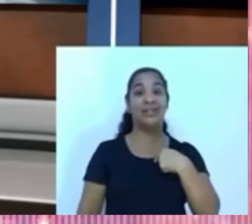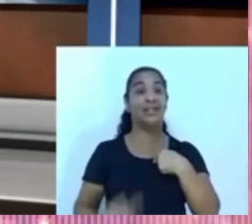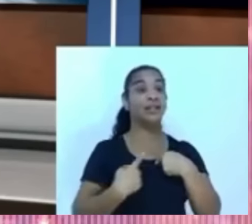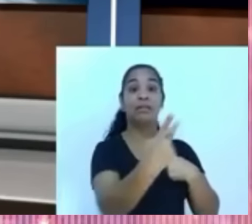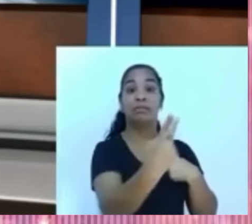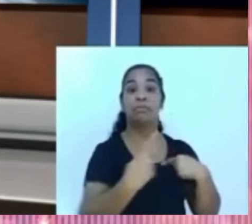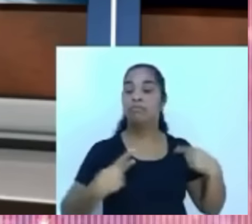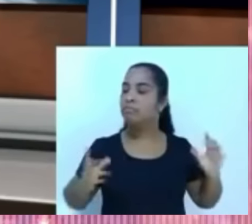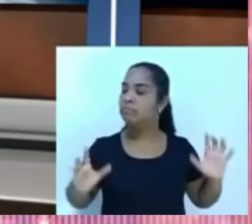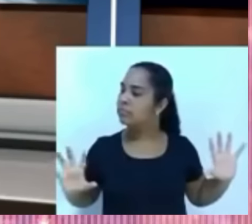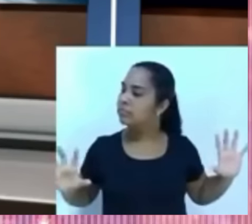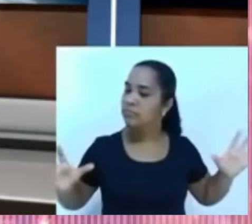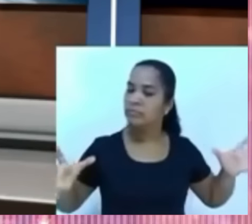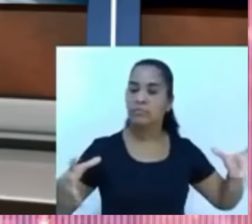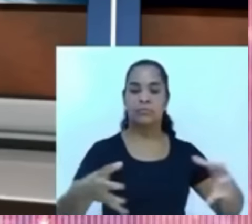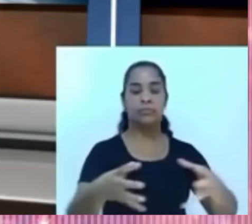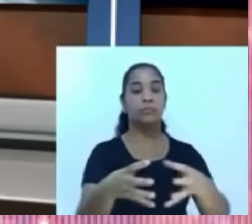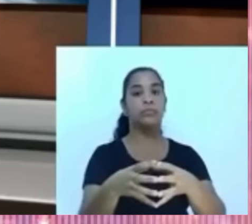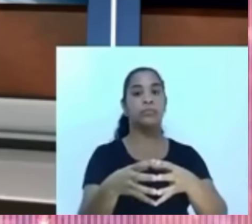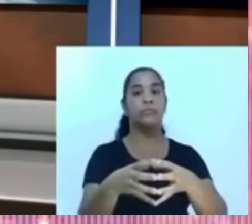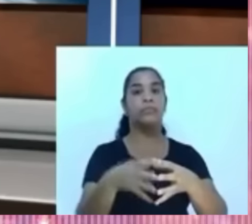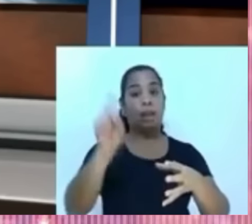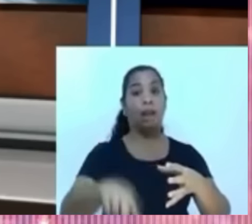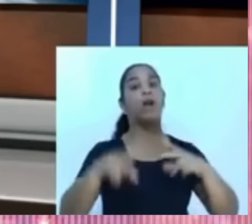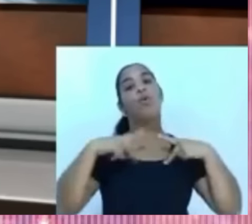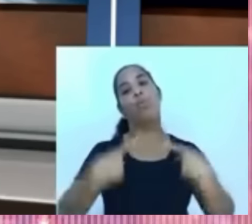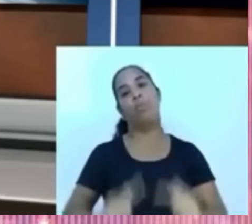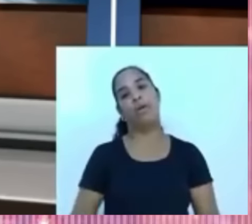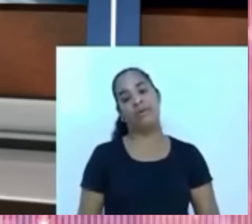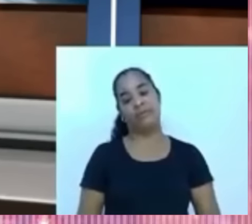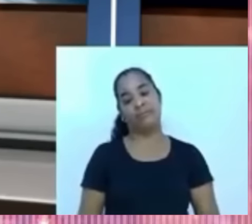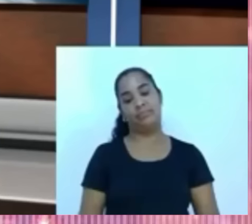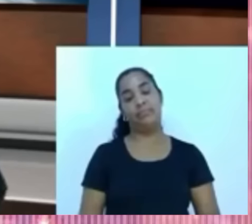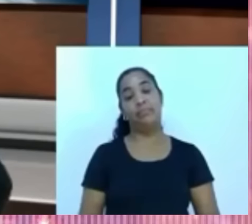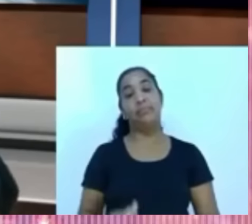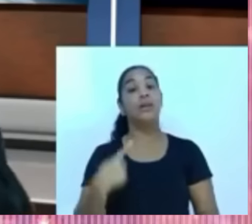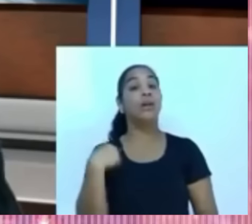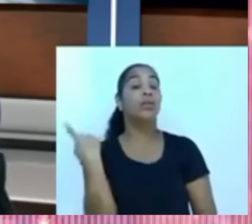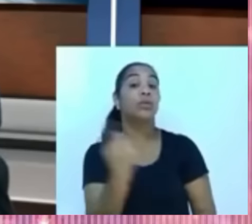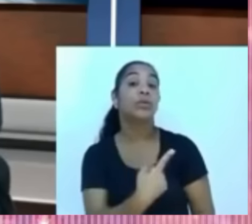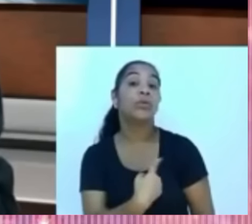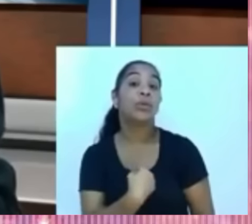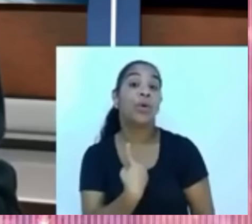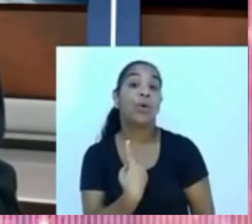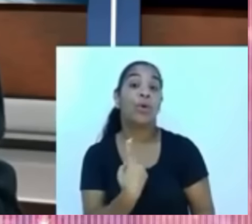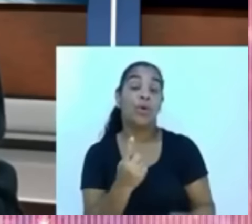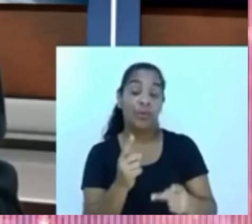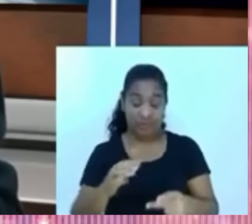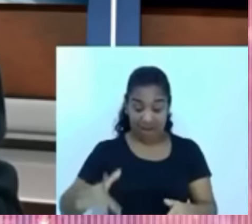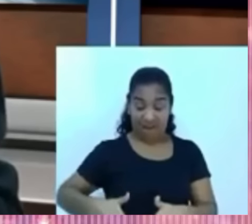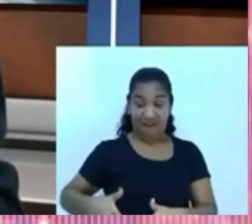conjunto que é a humanidade como o fígado essa glândula